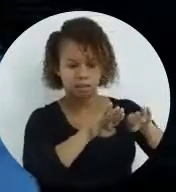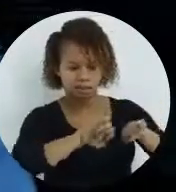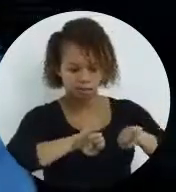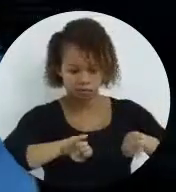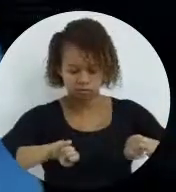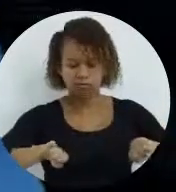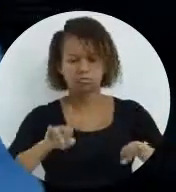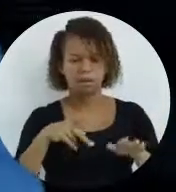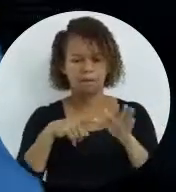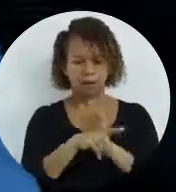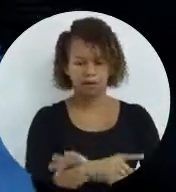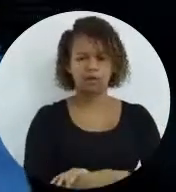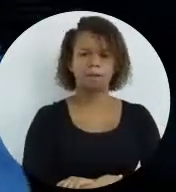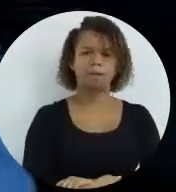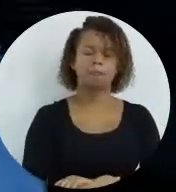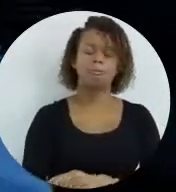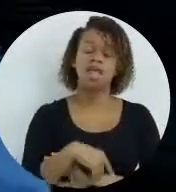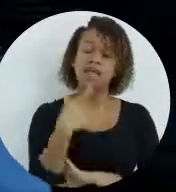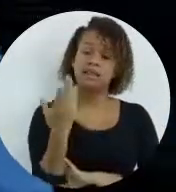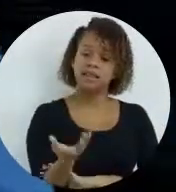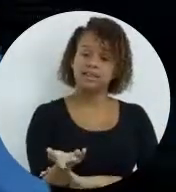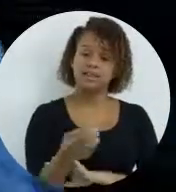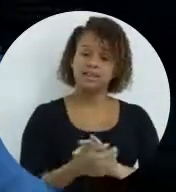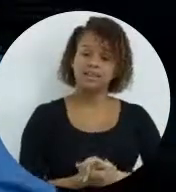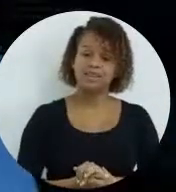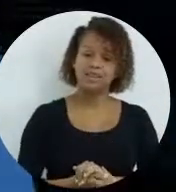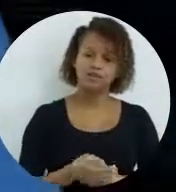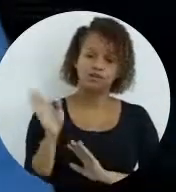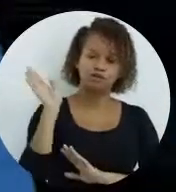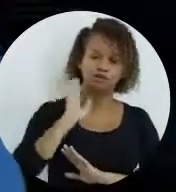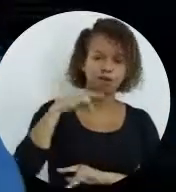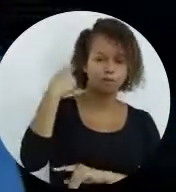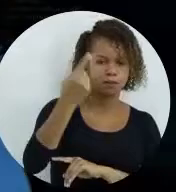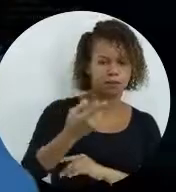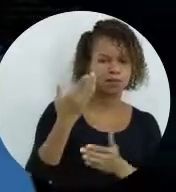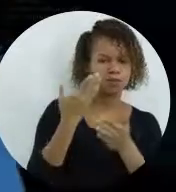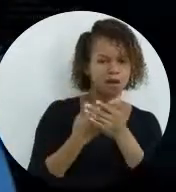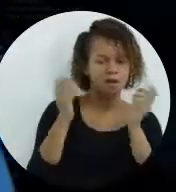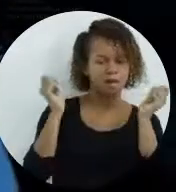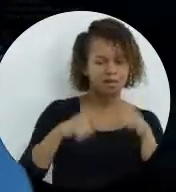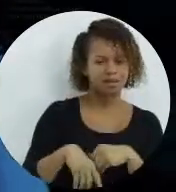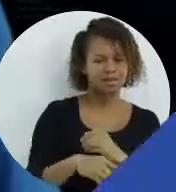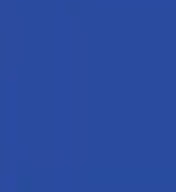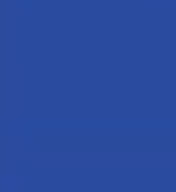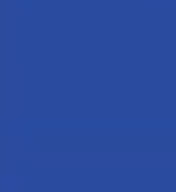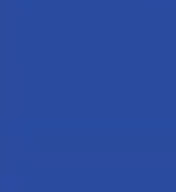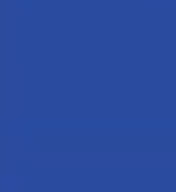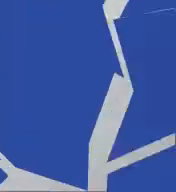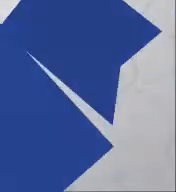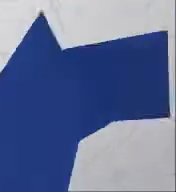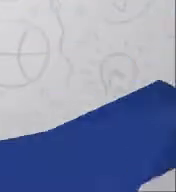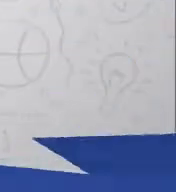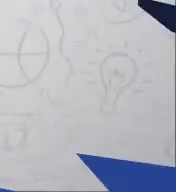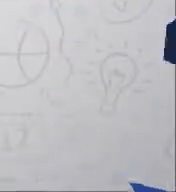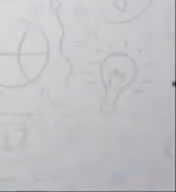das perguntas, tá? E nos vemos na próxima competência.